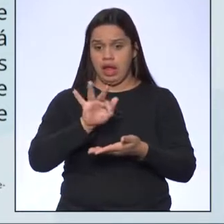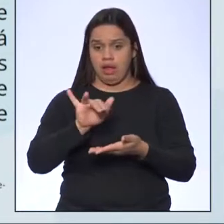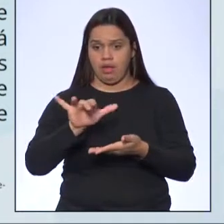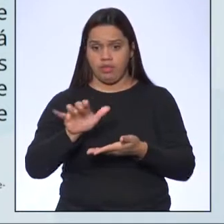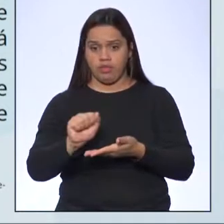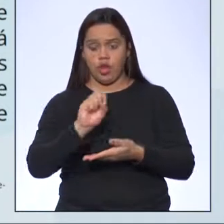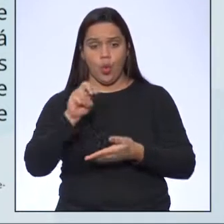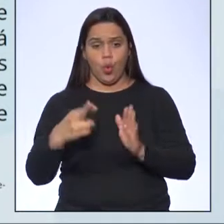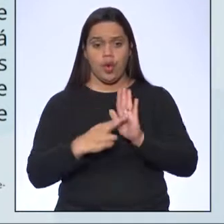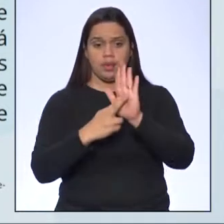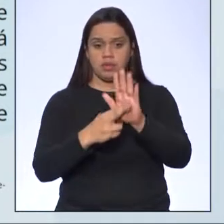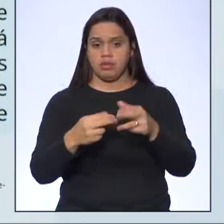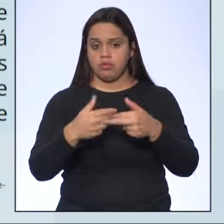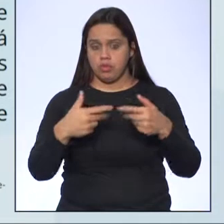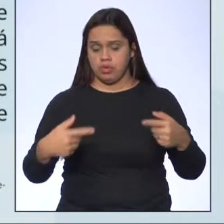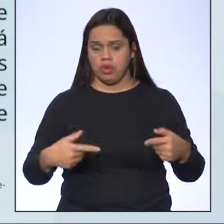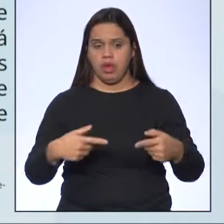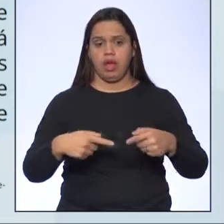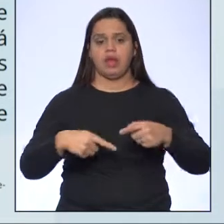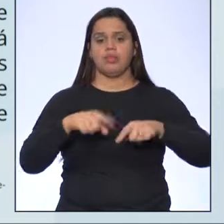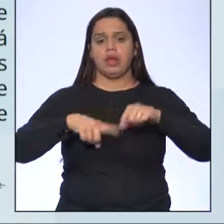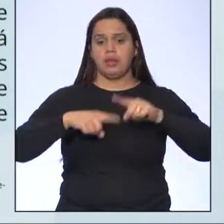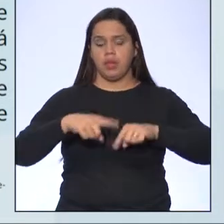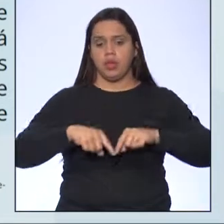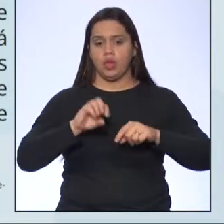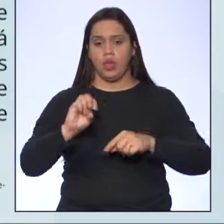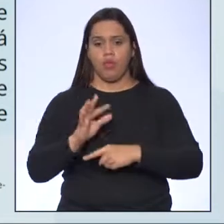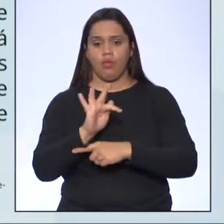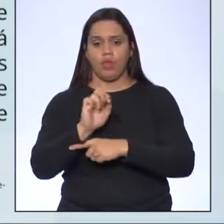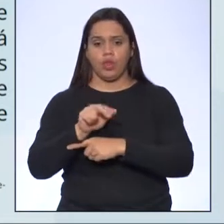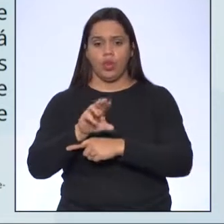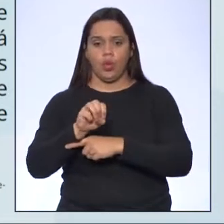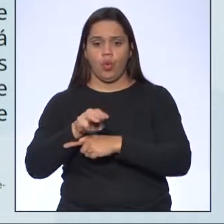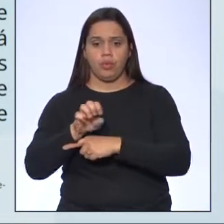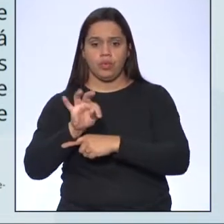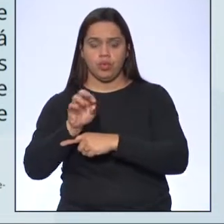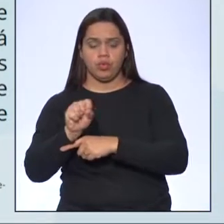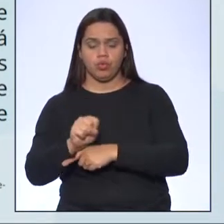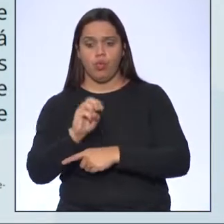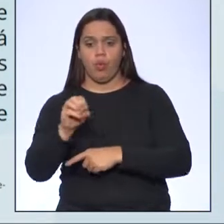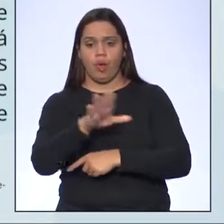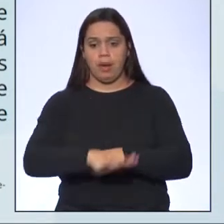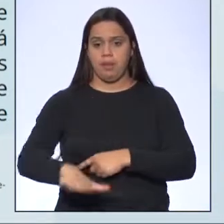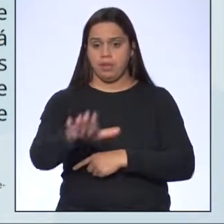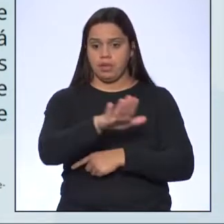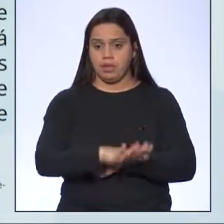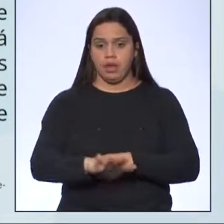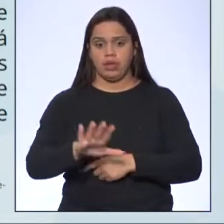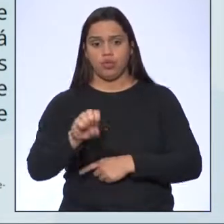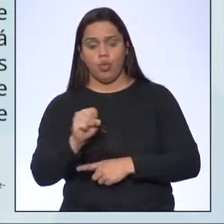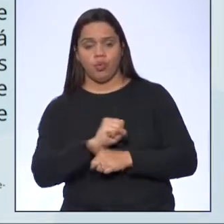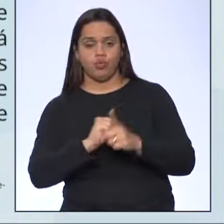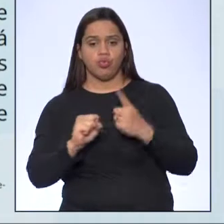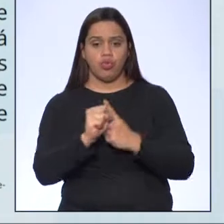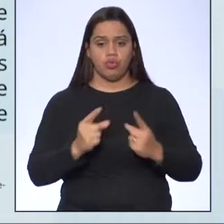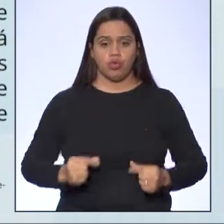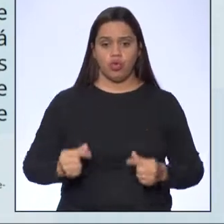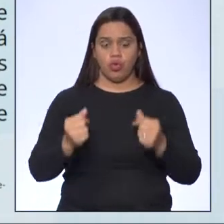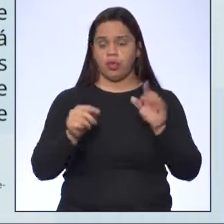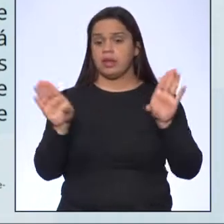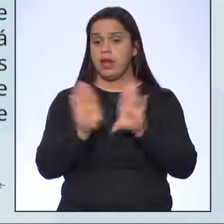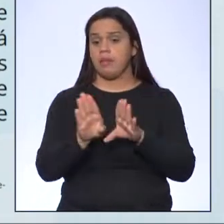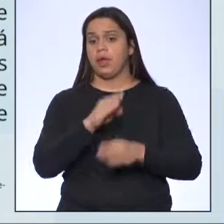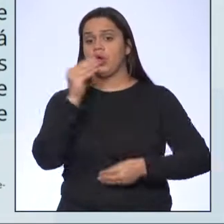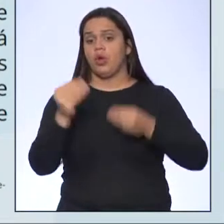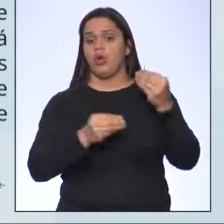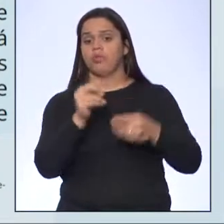objetos, elementos, fenômenos e ambientes físicos e socioeconômicos, bem como sua utilização.